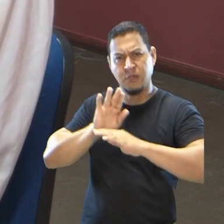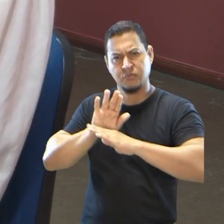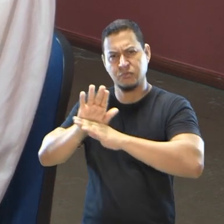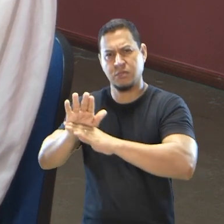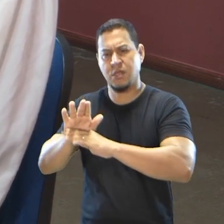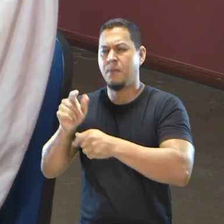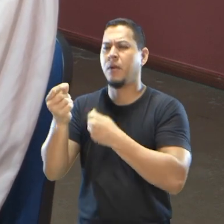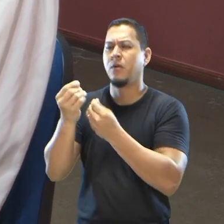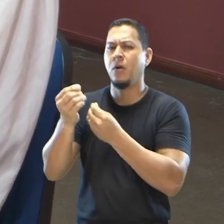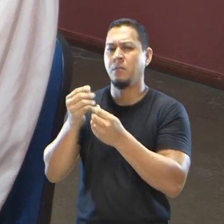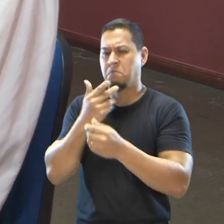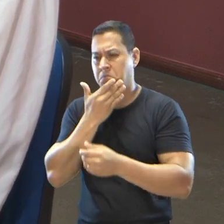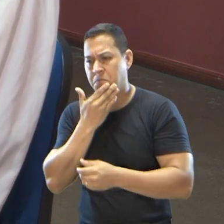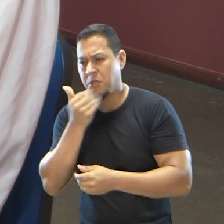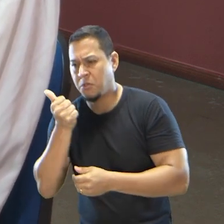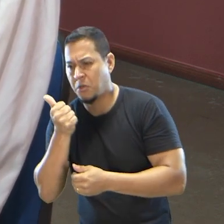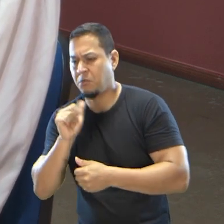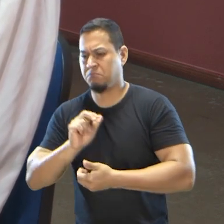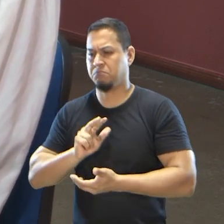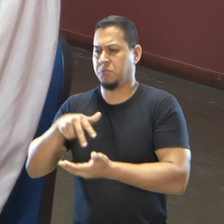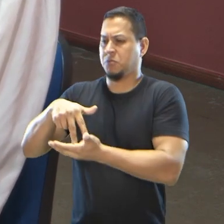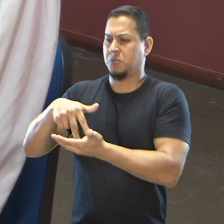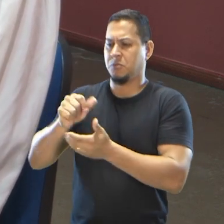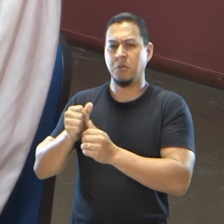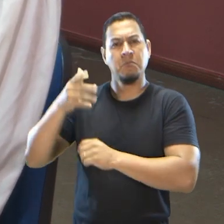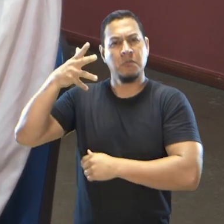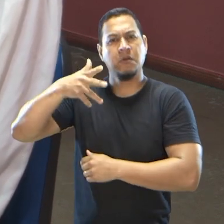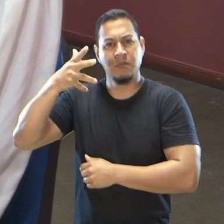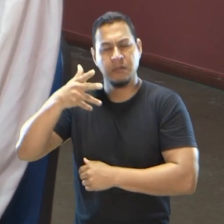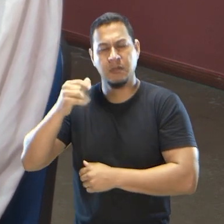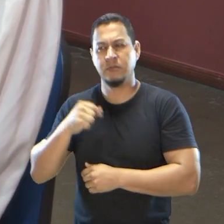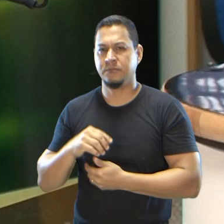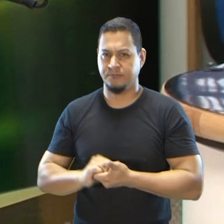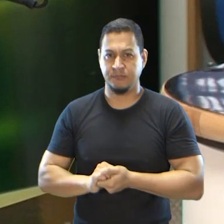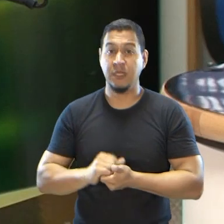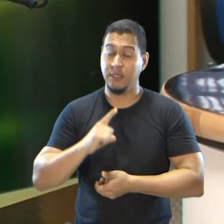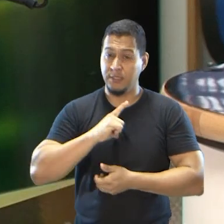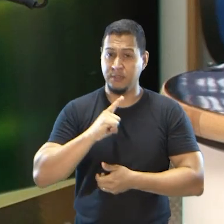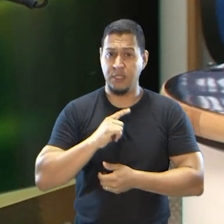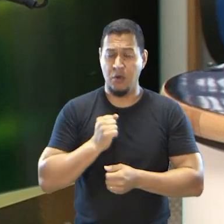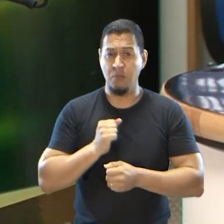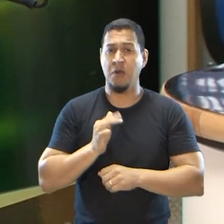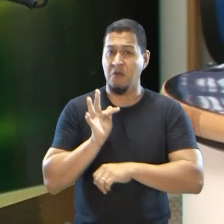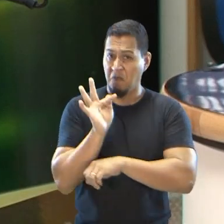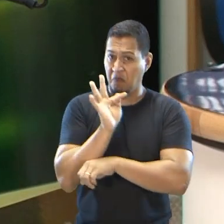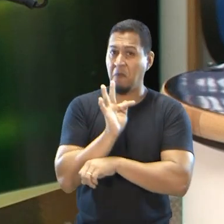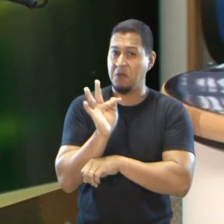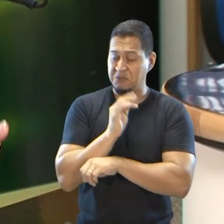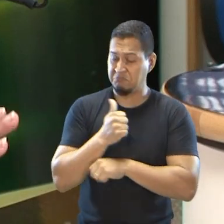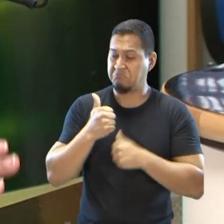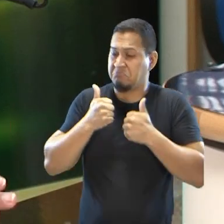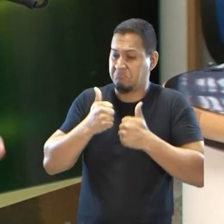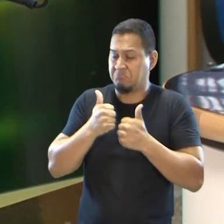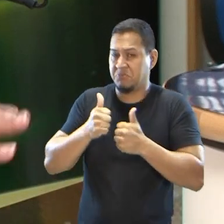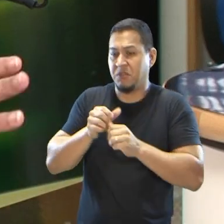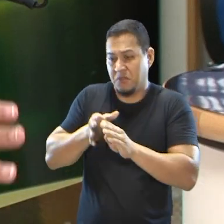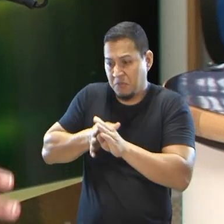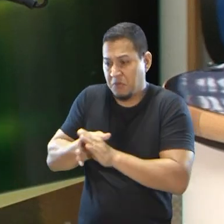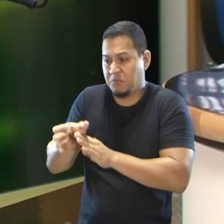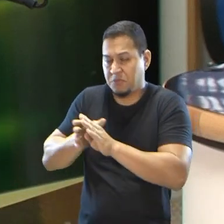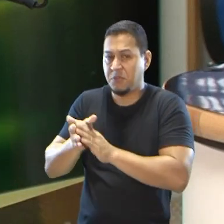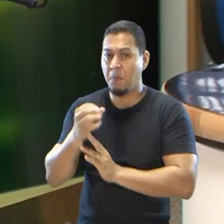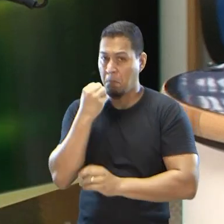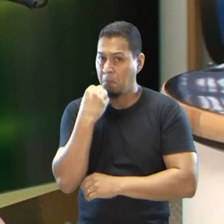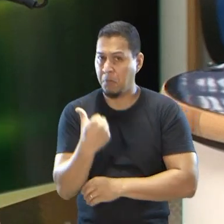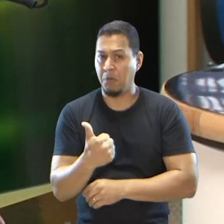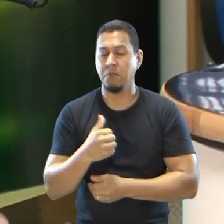a apresentação, a forma de apresentação dos apresentadores. Já vai ter uma certa formação, sim, ali, com